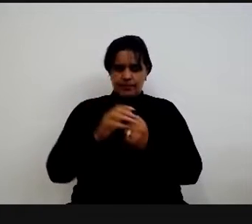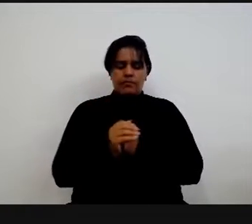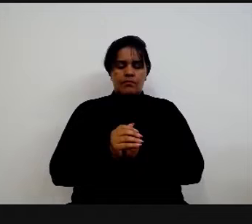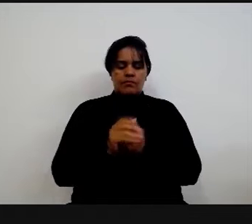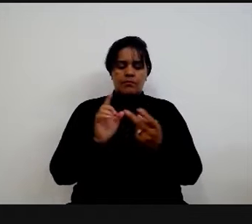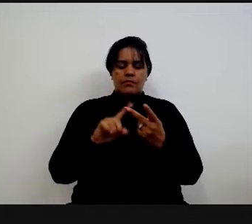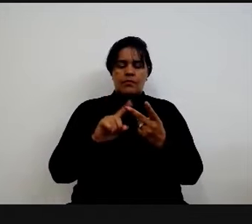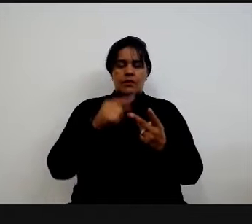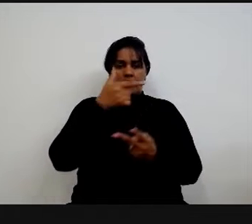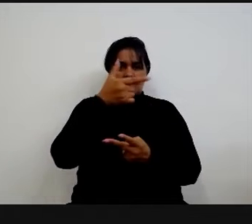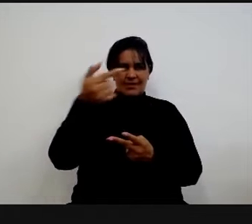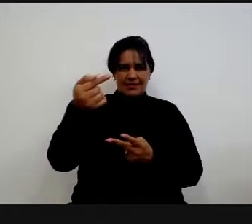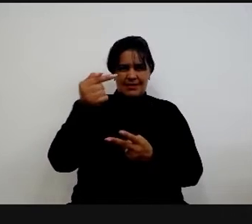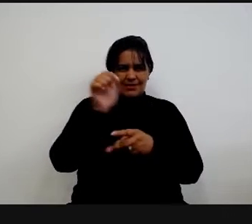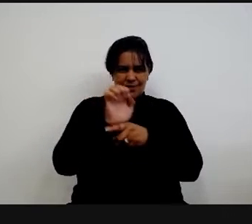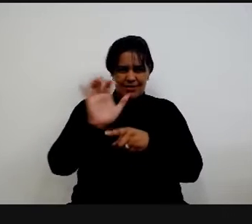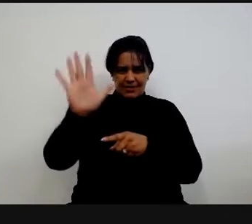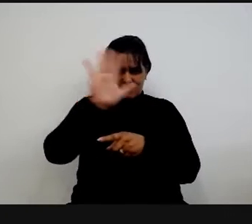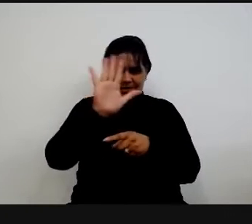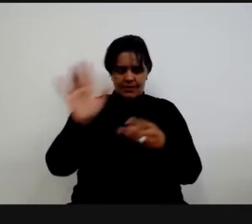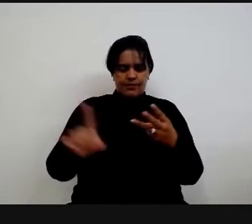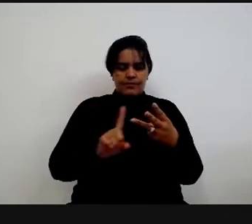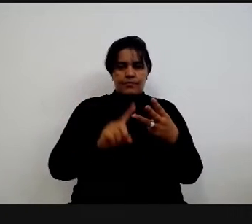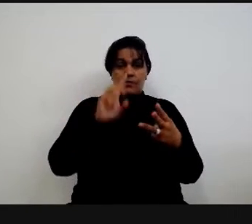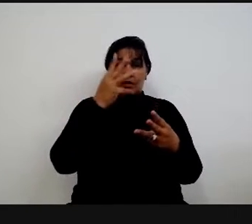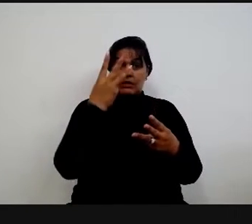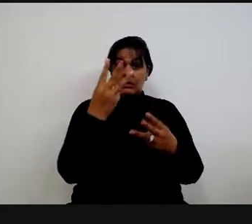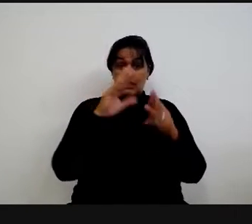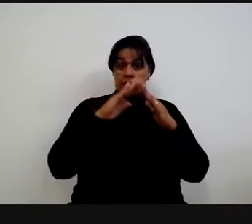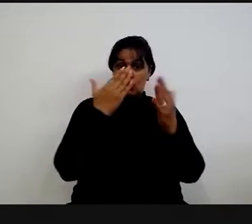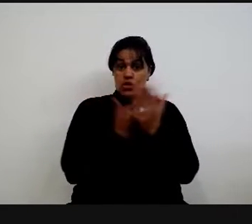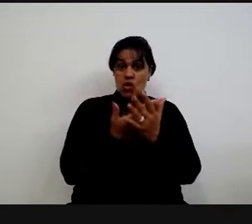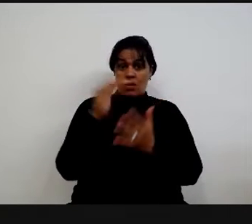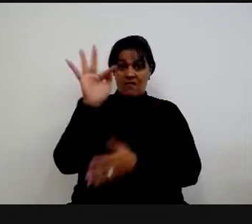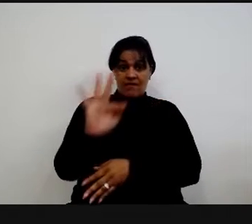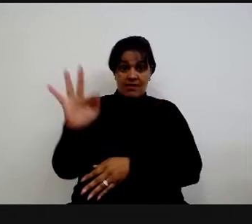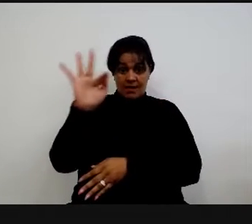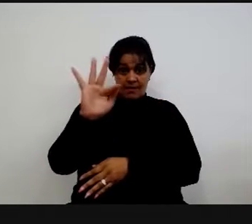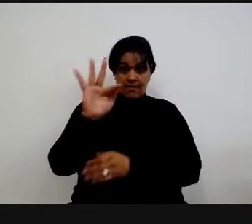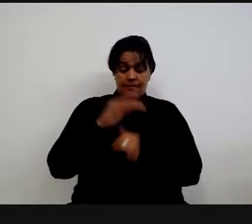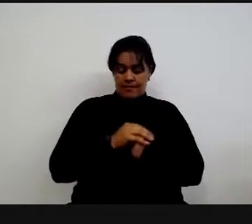temos 27 estados. E temos 3 escolas na federação.